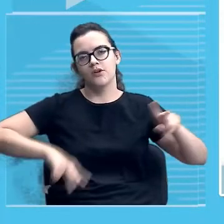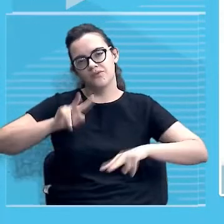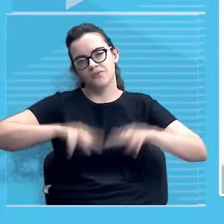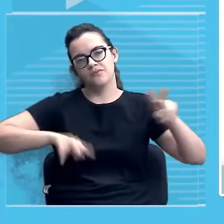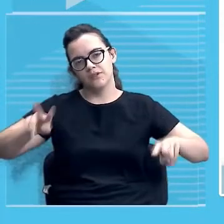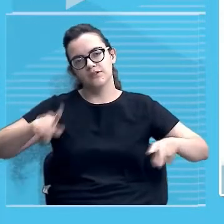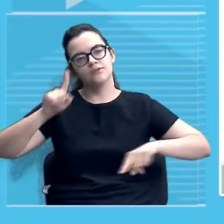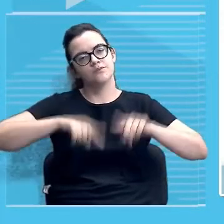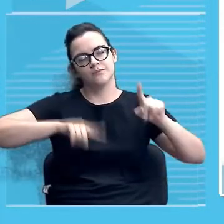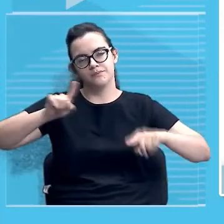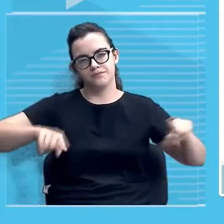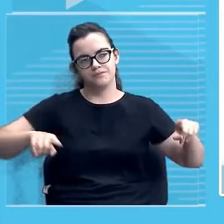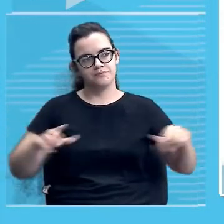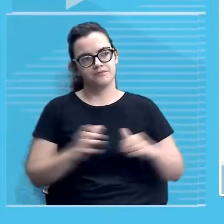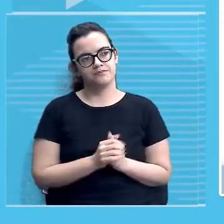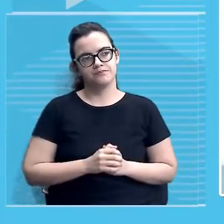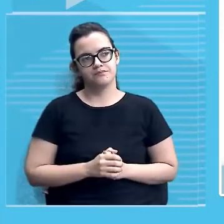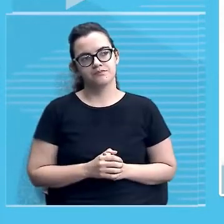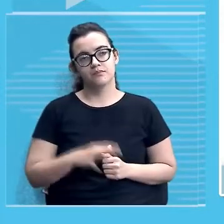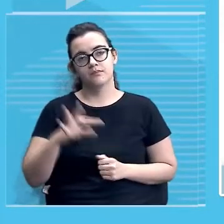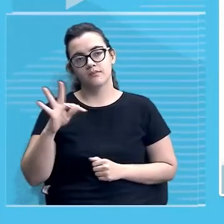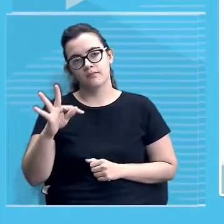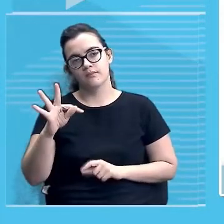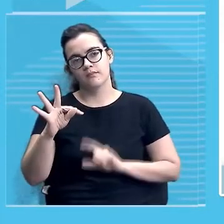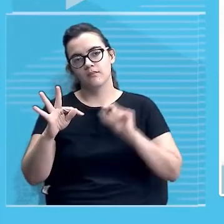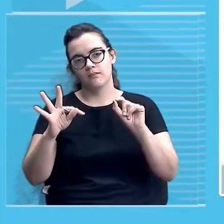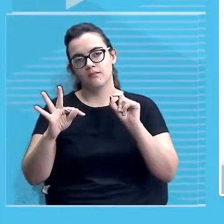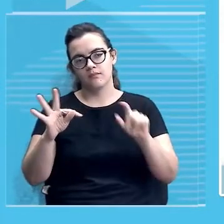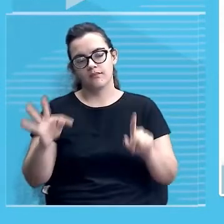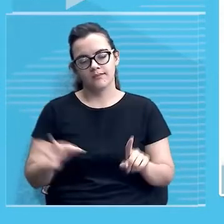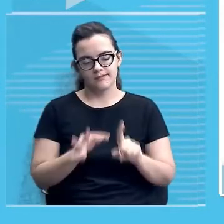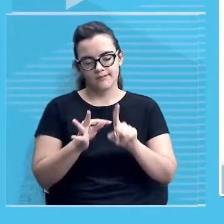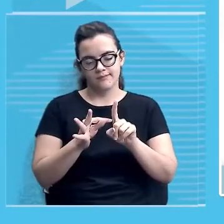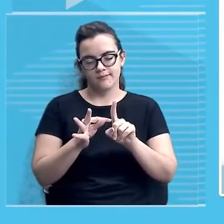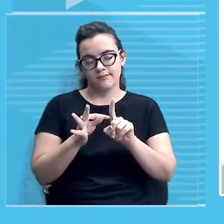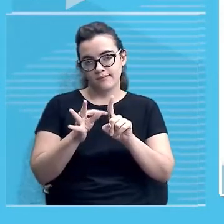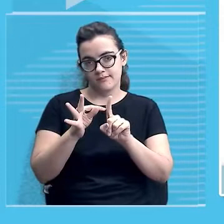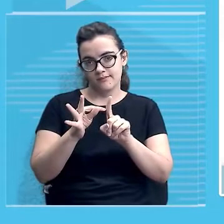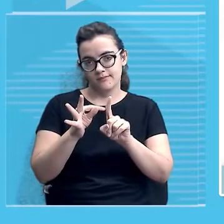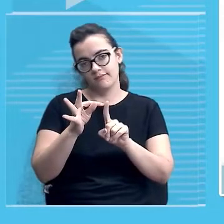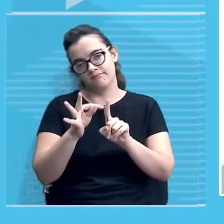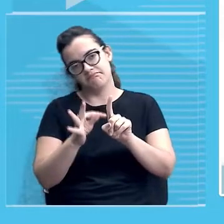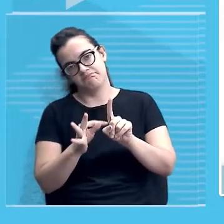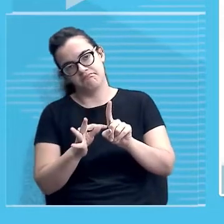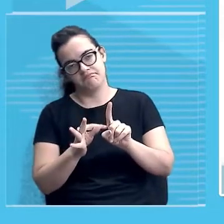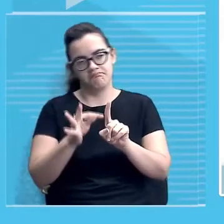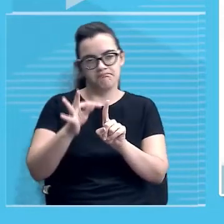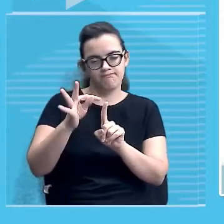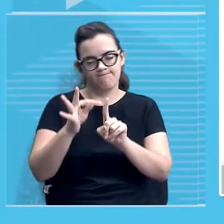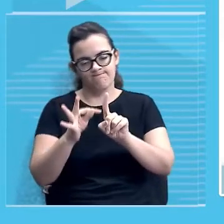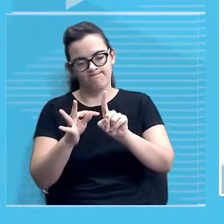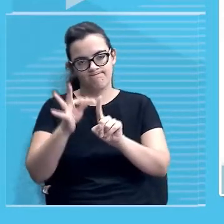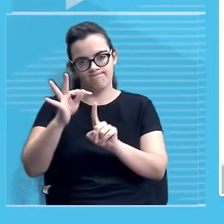vezes T maiúsculo, que indica temperatura. Bom?